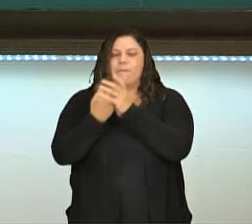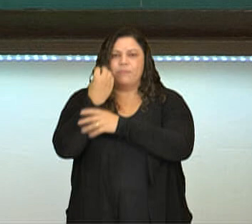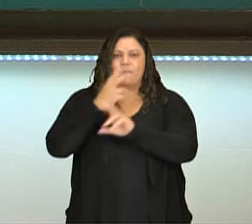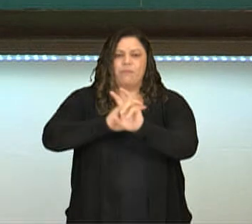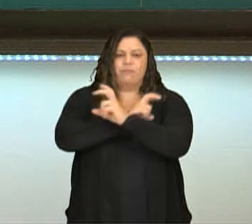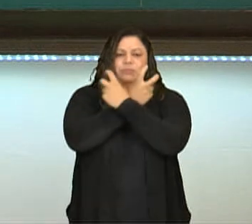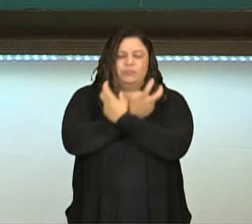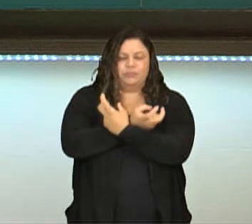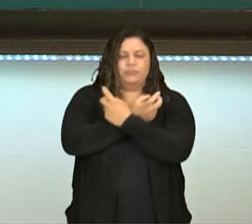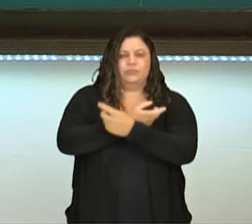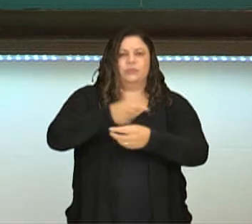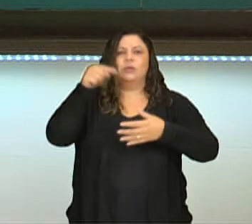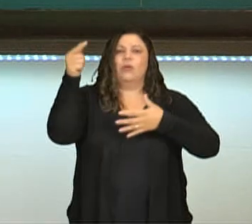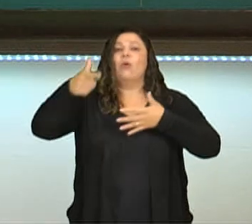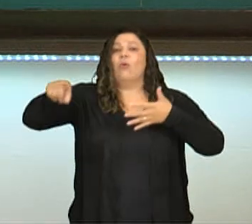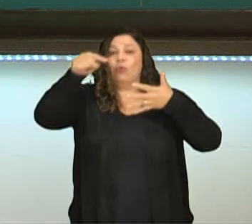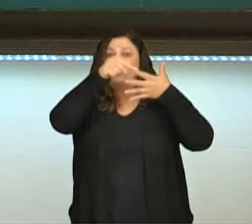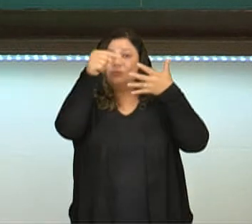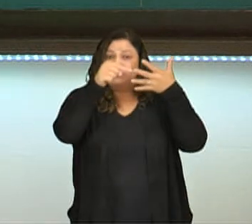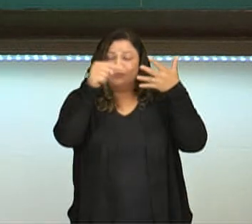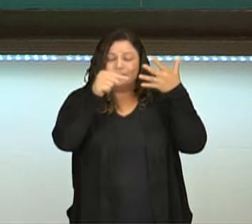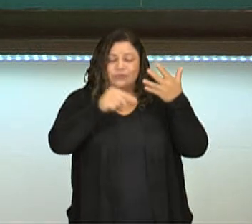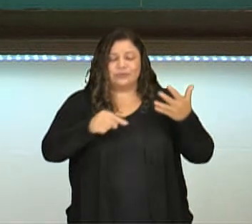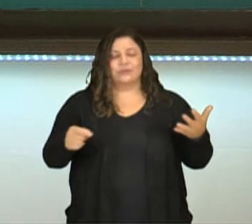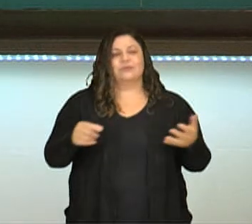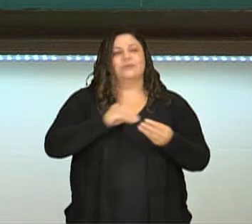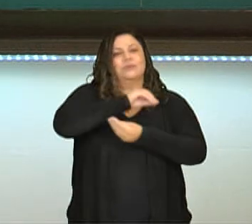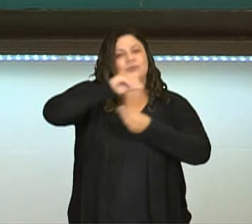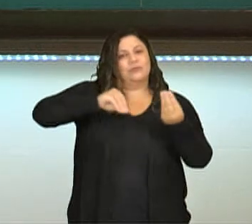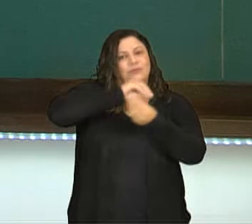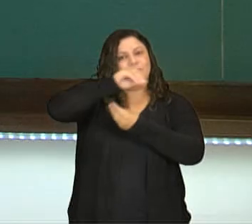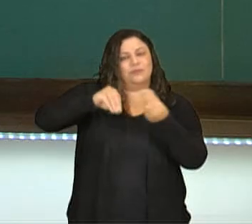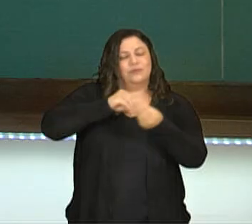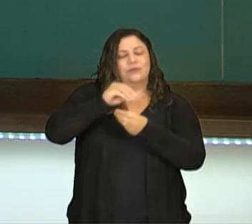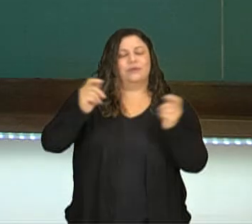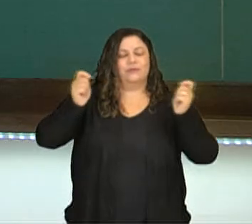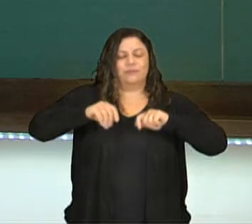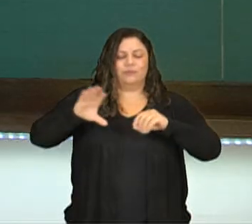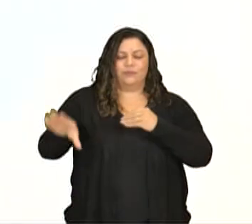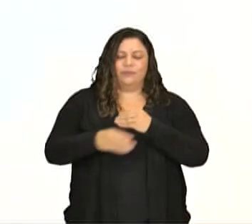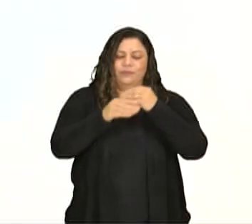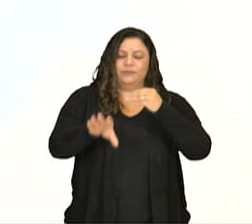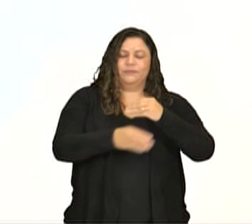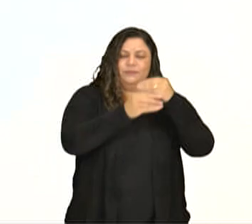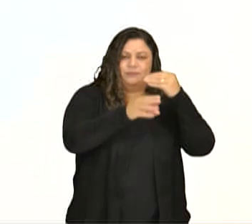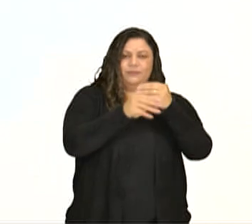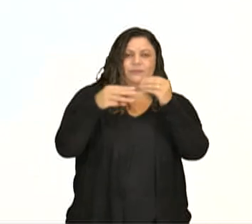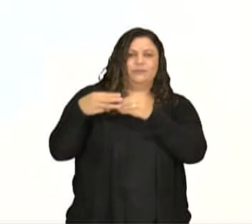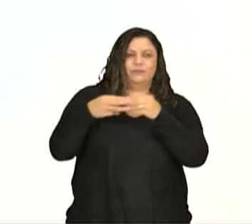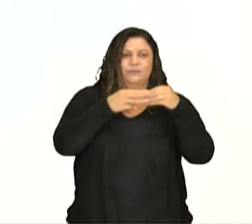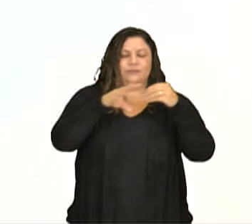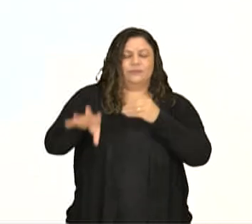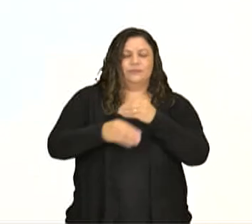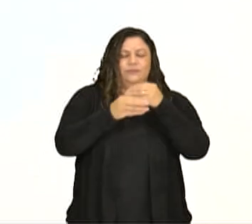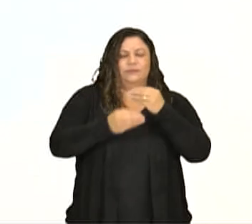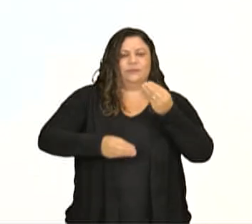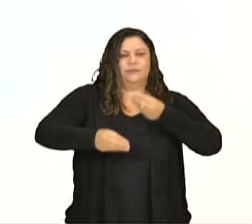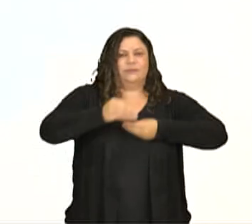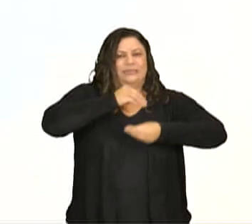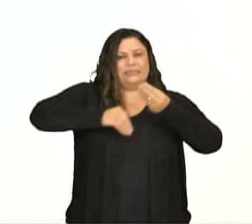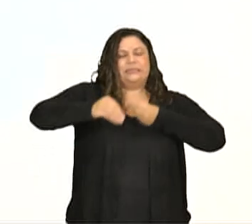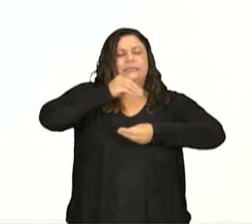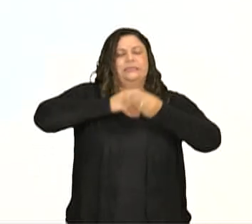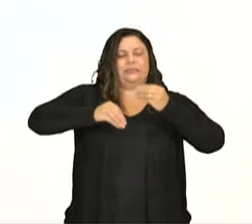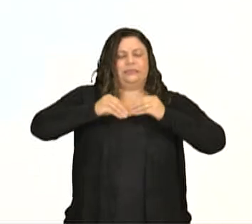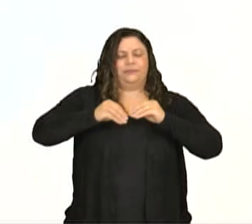existem outros tipos de tecidos envolvidos ali. O órgão, então, é um grupamento de tecidos que interagem fisiologicamente